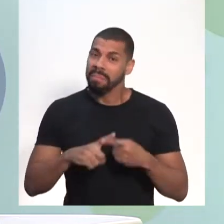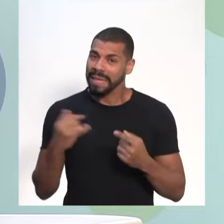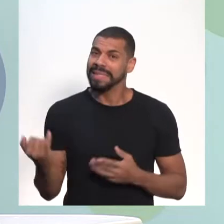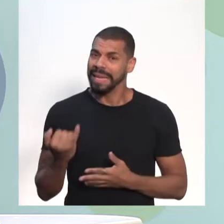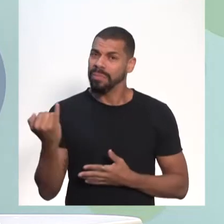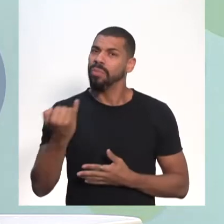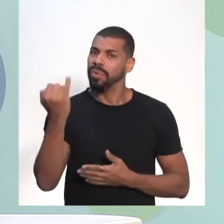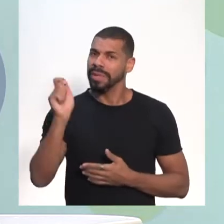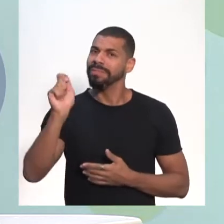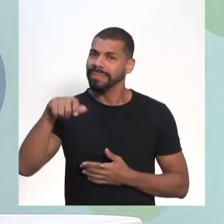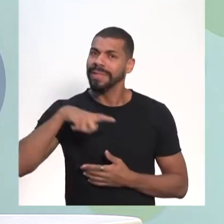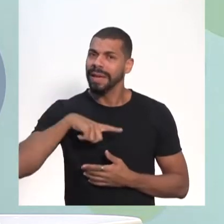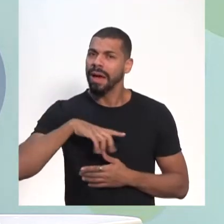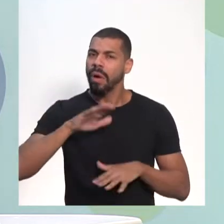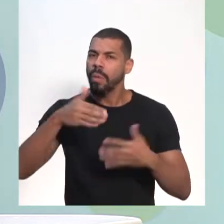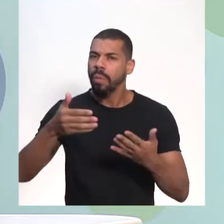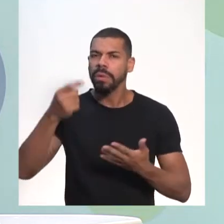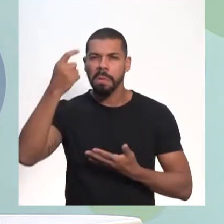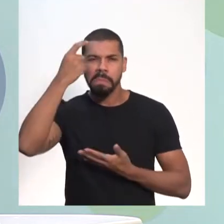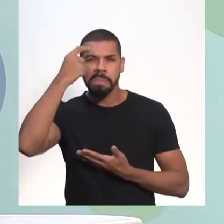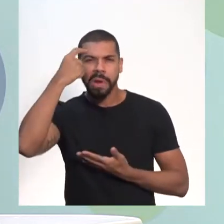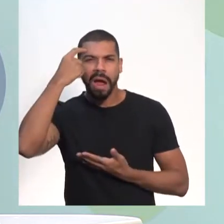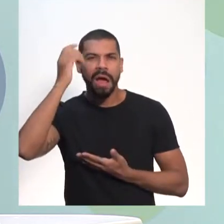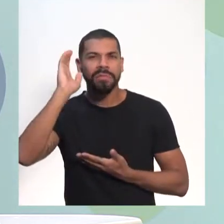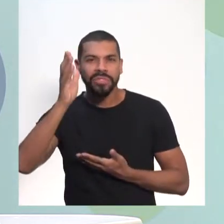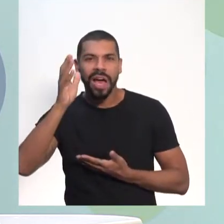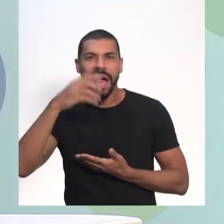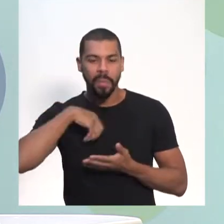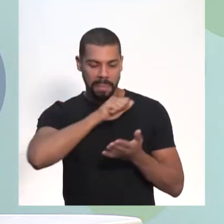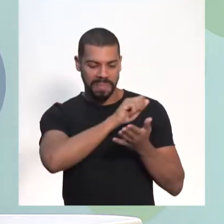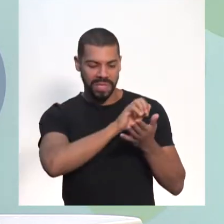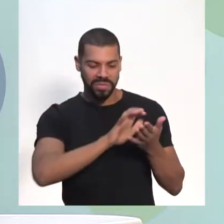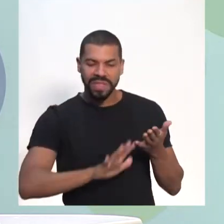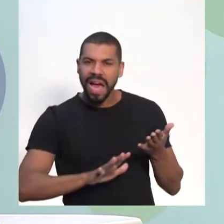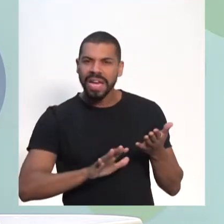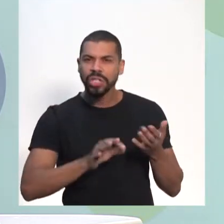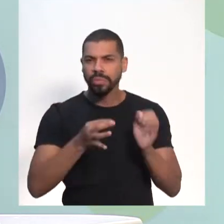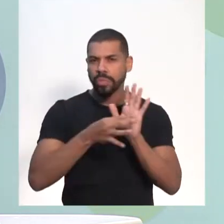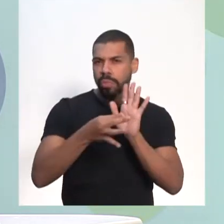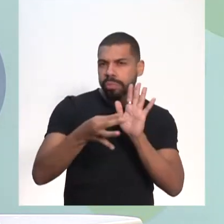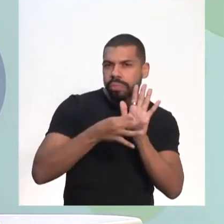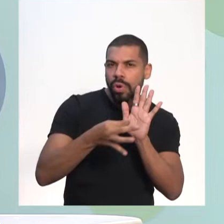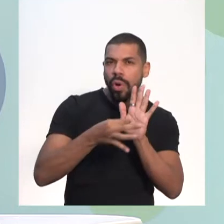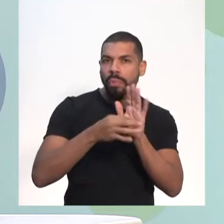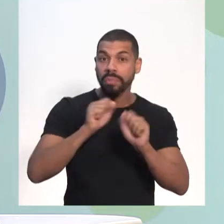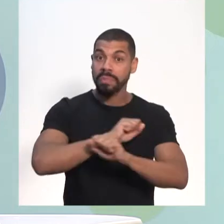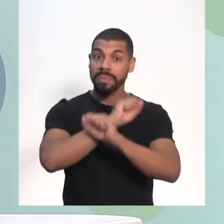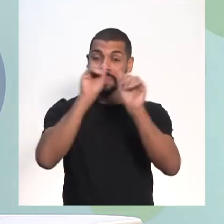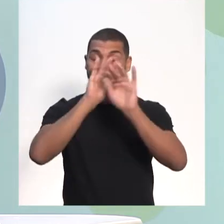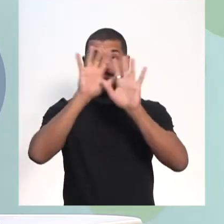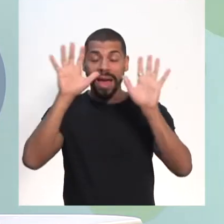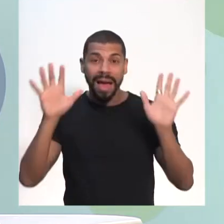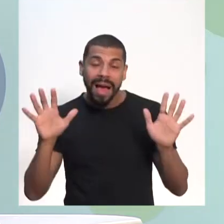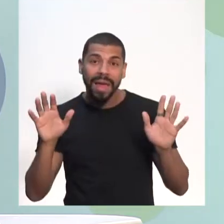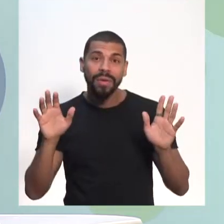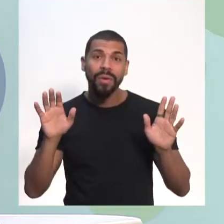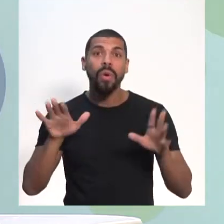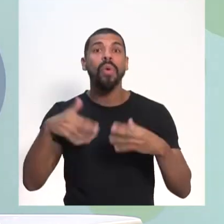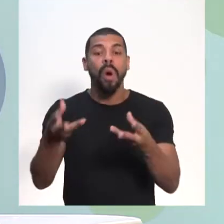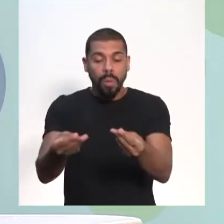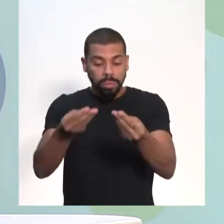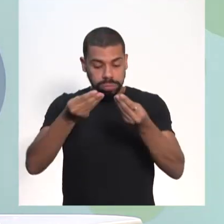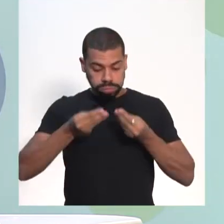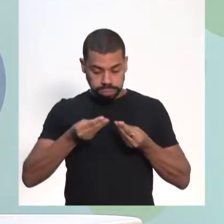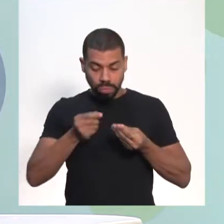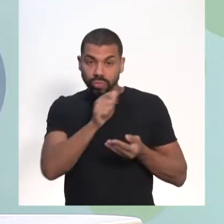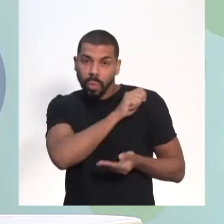importante que, quando a gente enviar uma atividade, uma sugestão, a gente tenha clareza do que a gente espera daquele aluno,